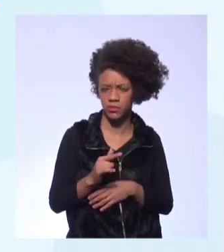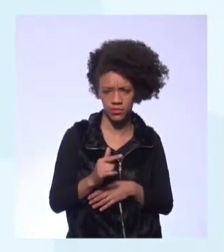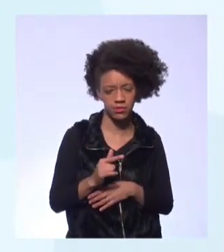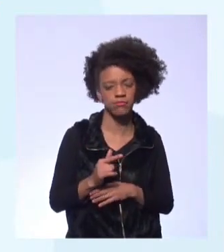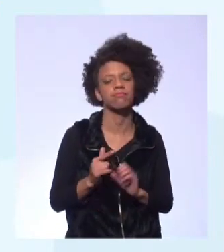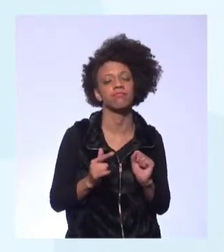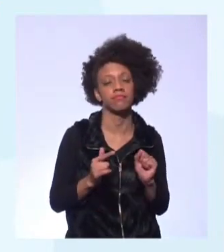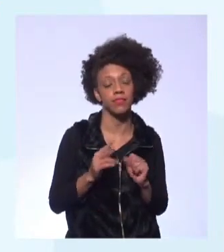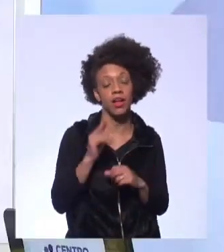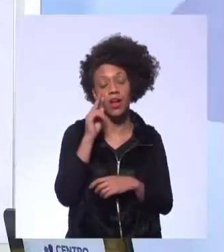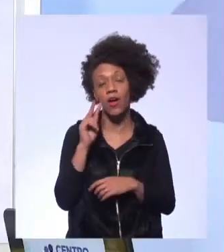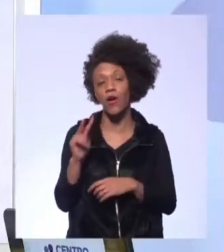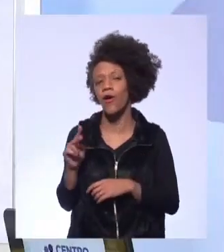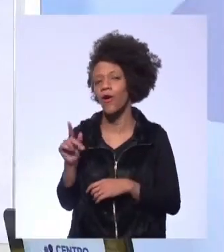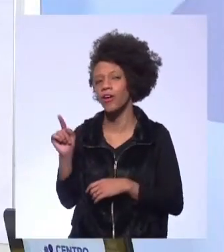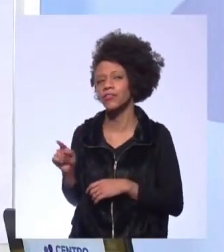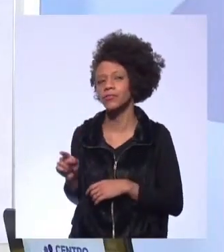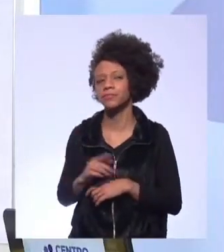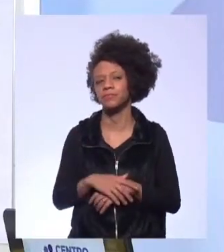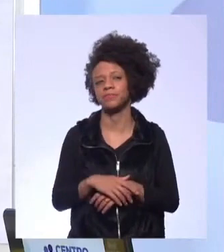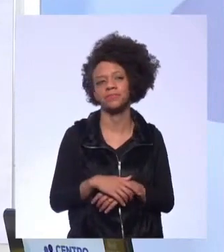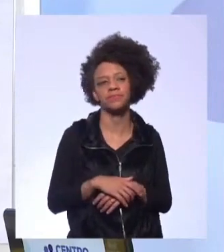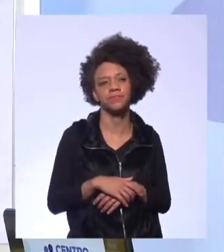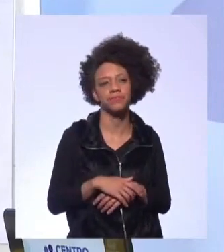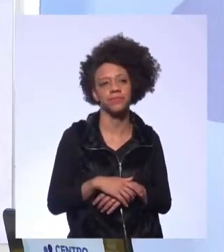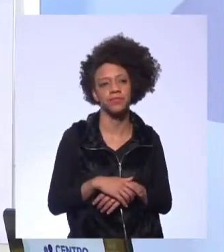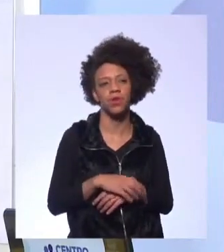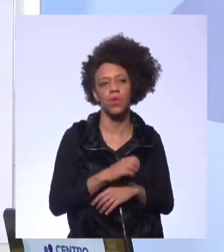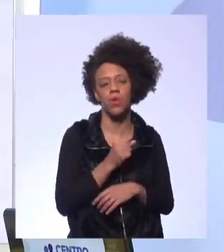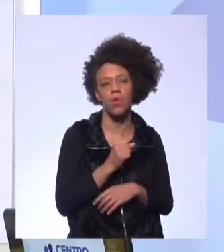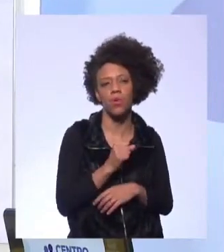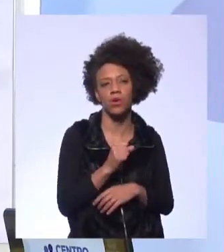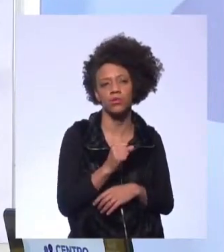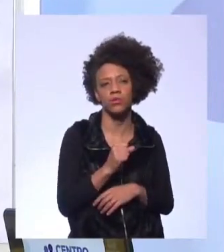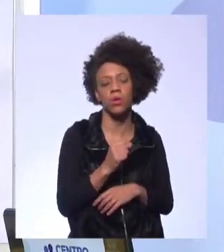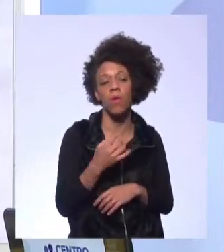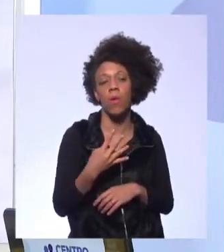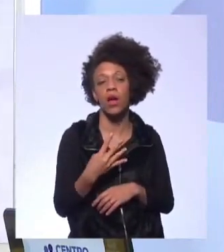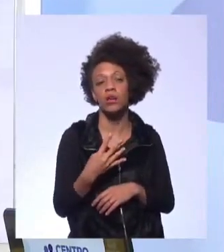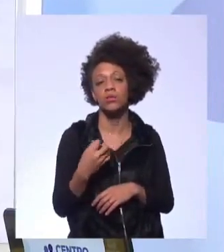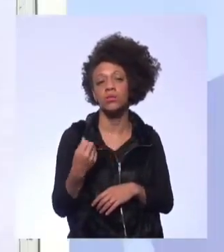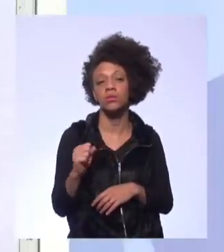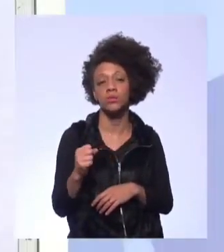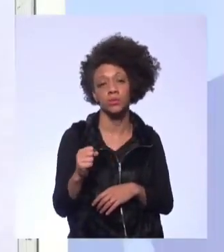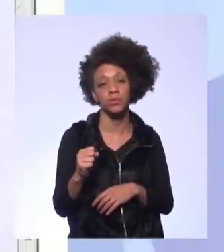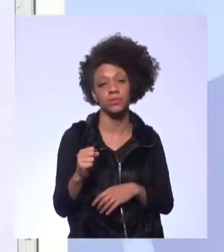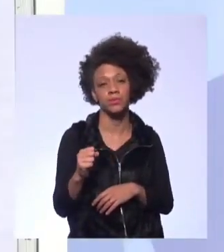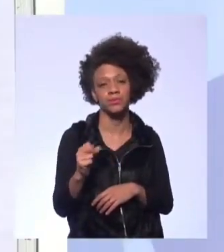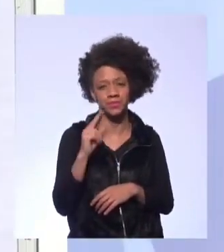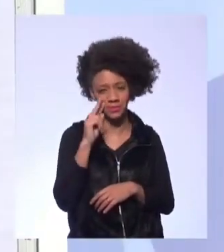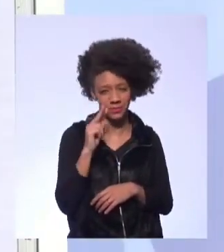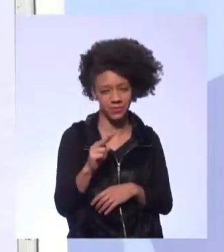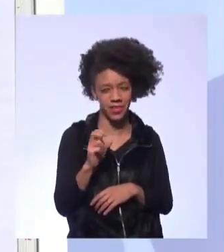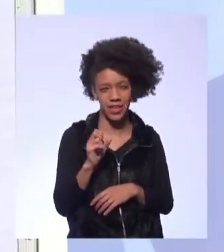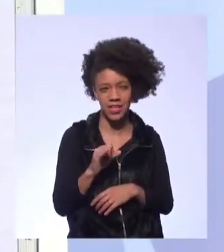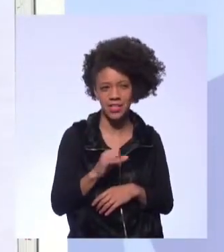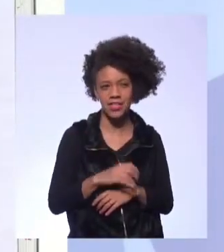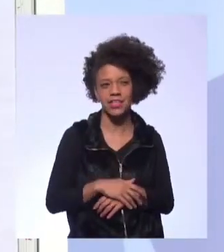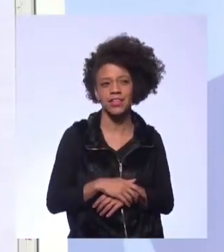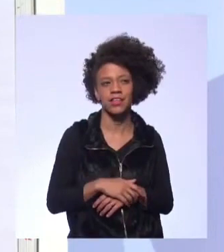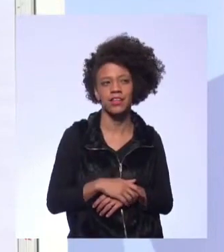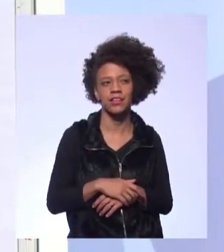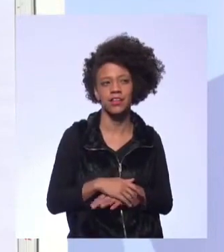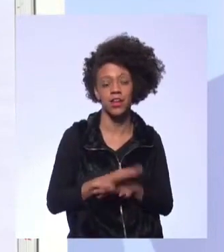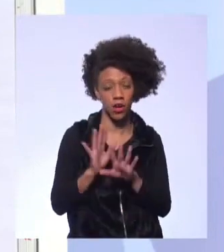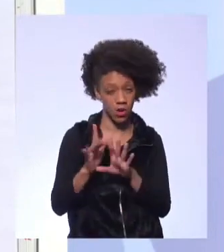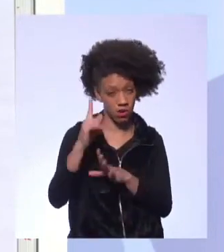Tem sim. Olha aqui, volta aqui para mim, por favor, por gentileza. 8, 4, 8. Se eu pegar...